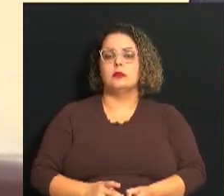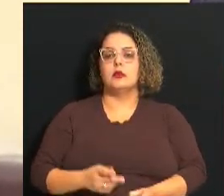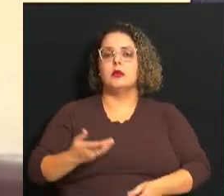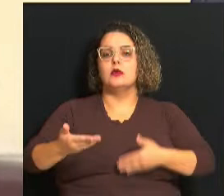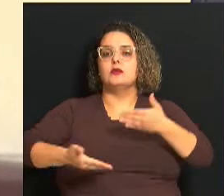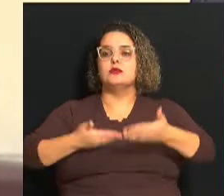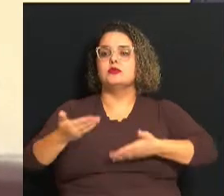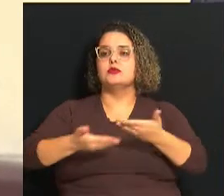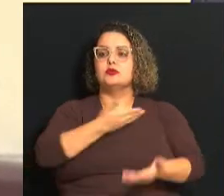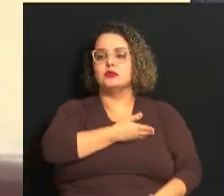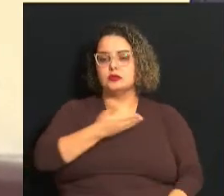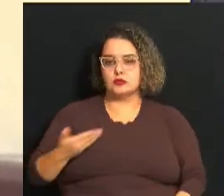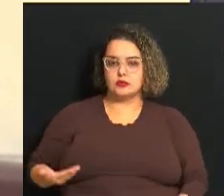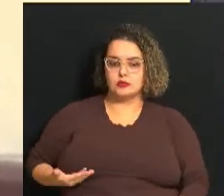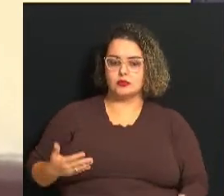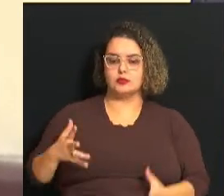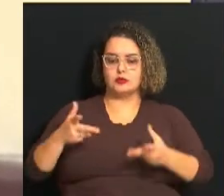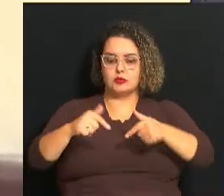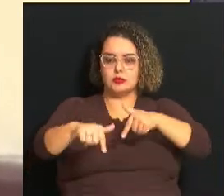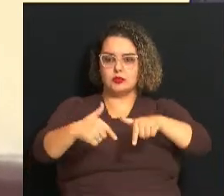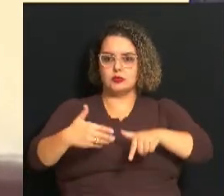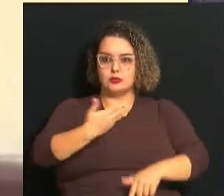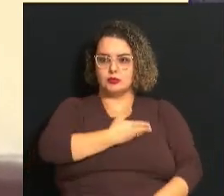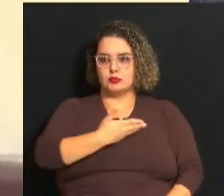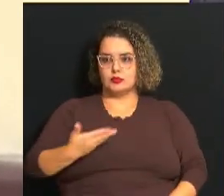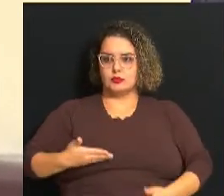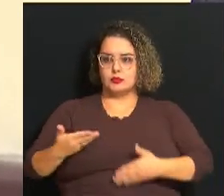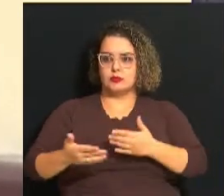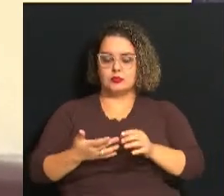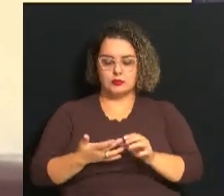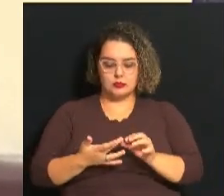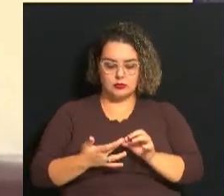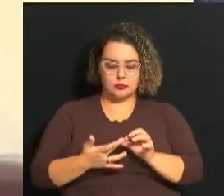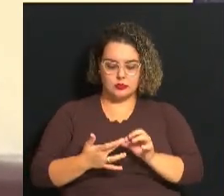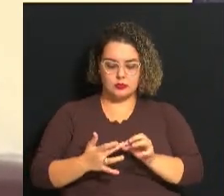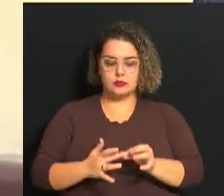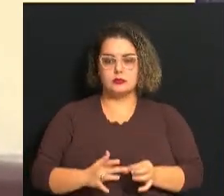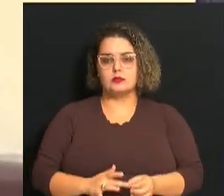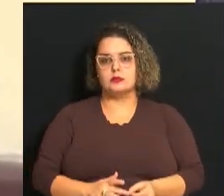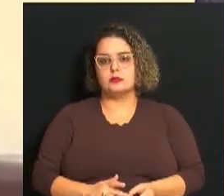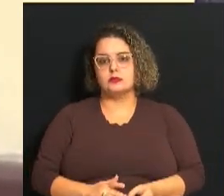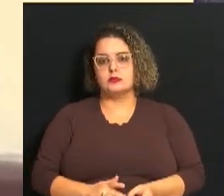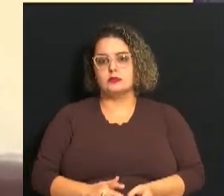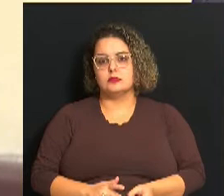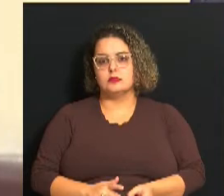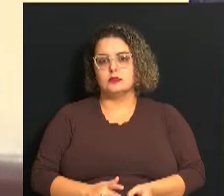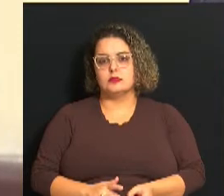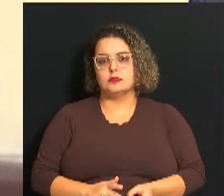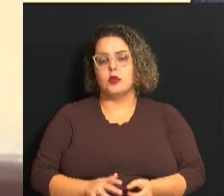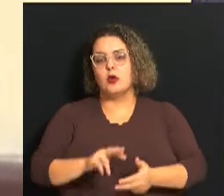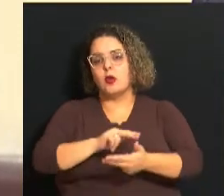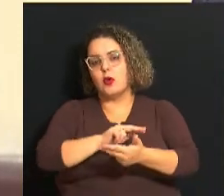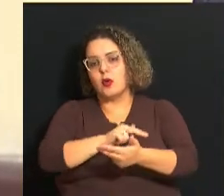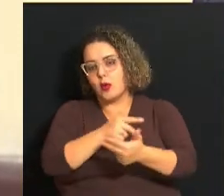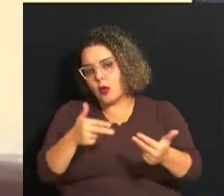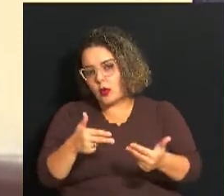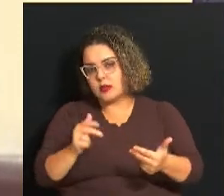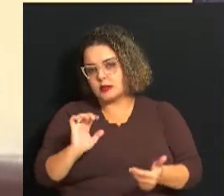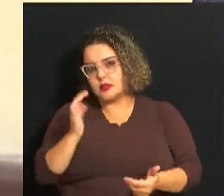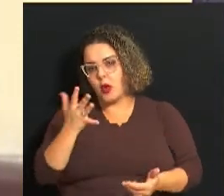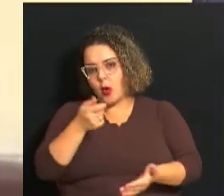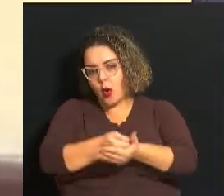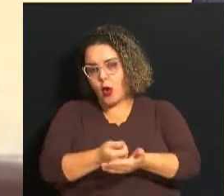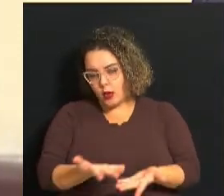trabalhadores do serviço público específico eu tentei elencar uma série de situações concretas né exemplificativas mais